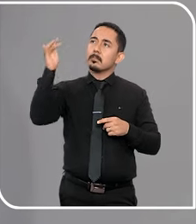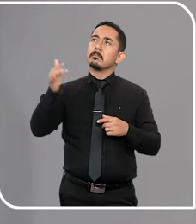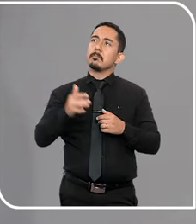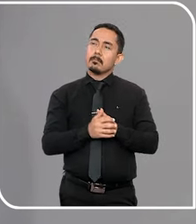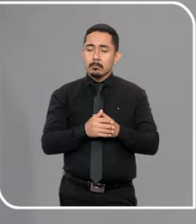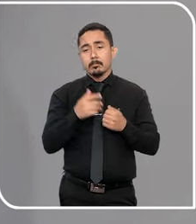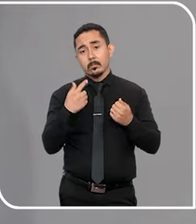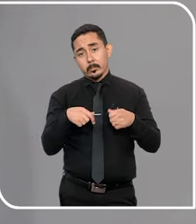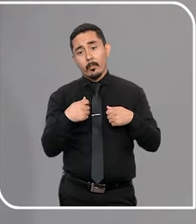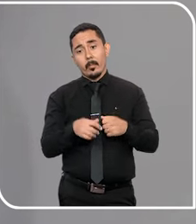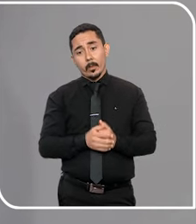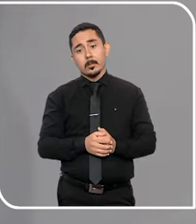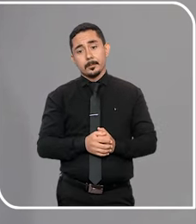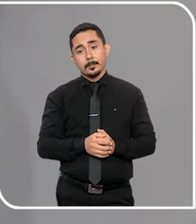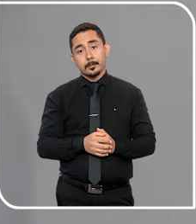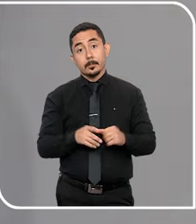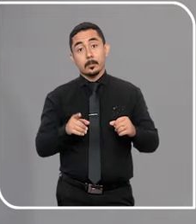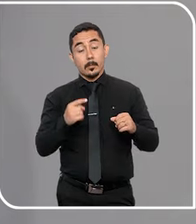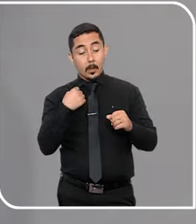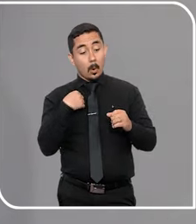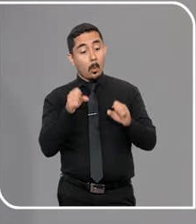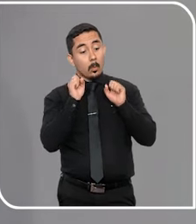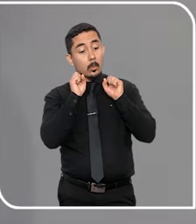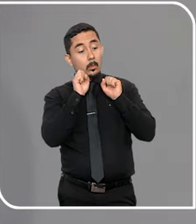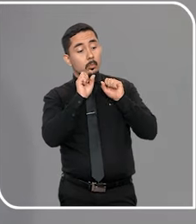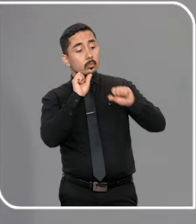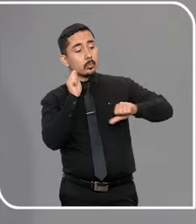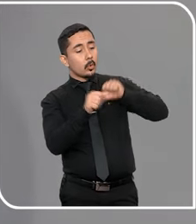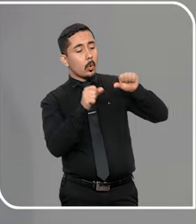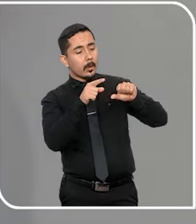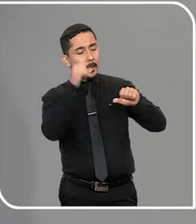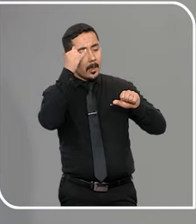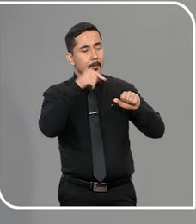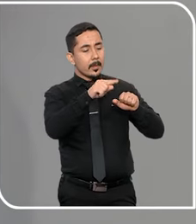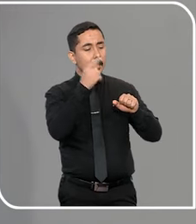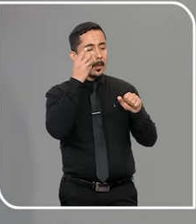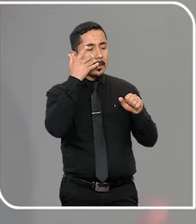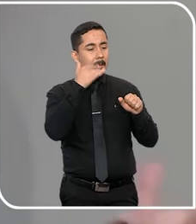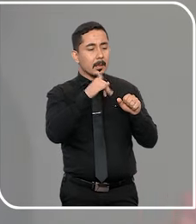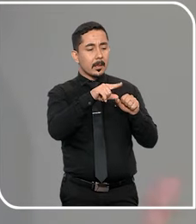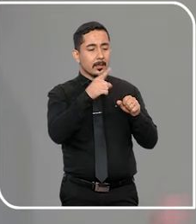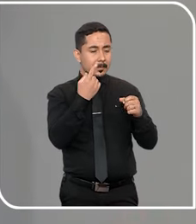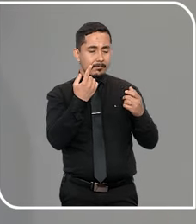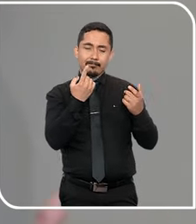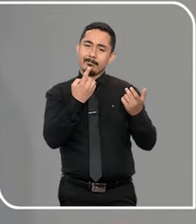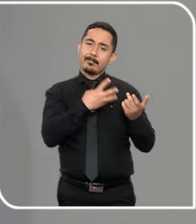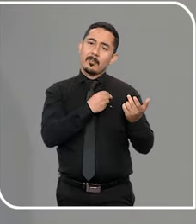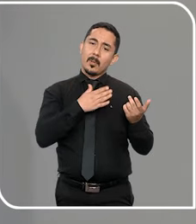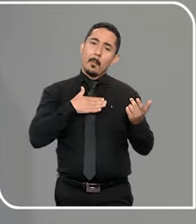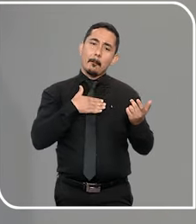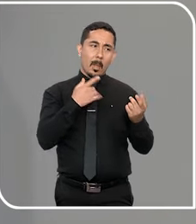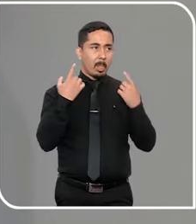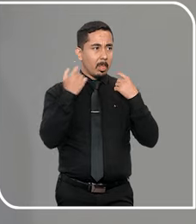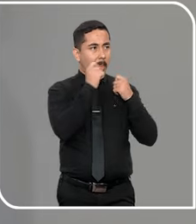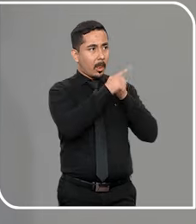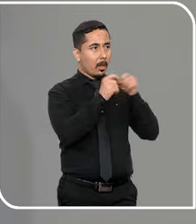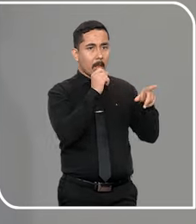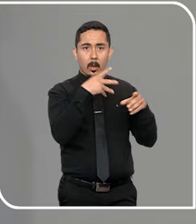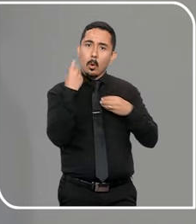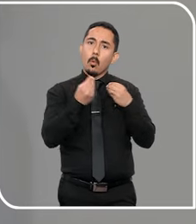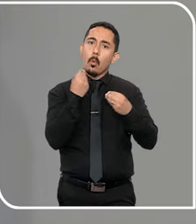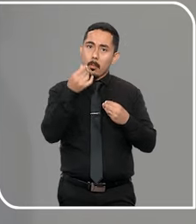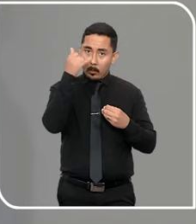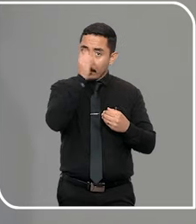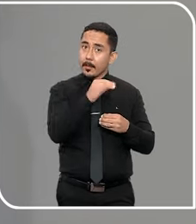pensar refletir né Eh como eu posso evitar que meu filho seja essa menina que chegou no João e falou coisas